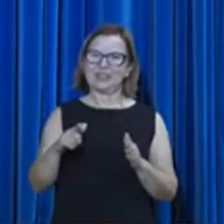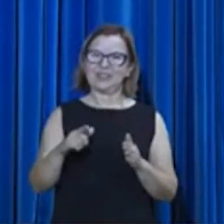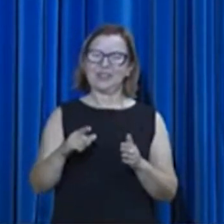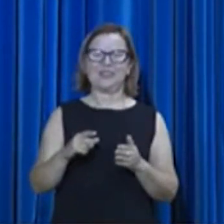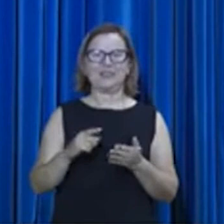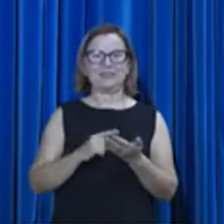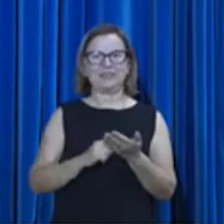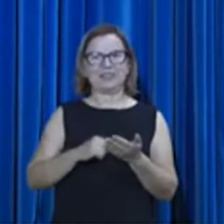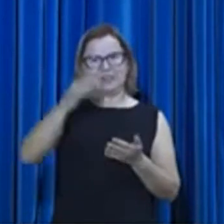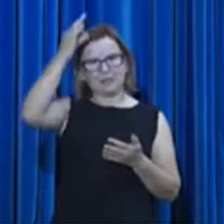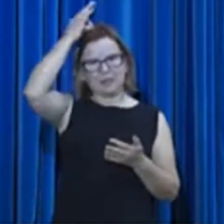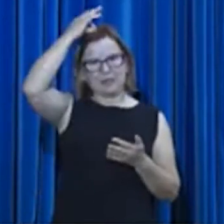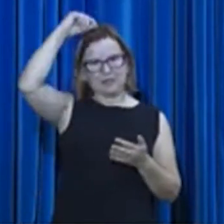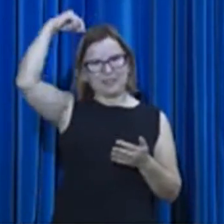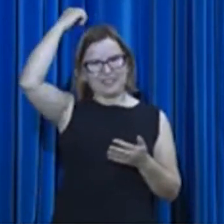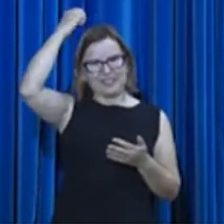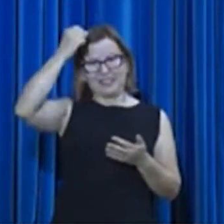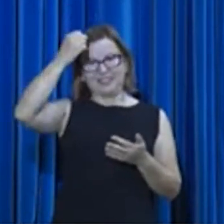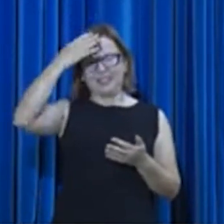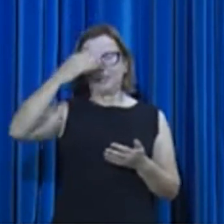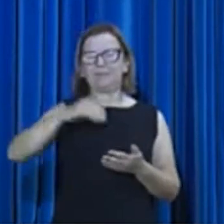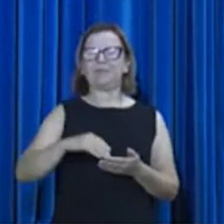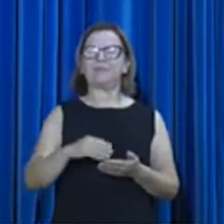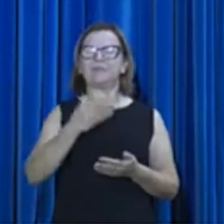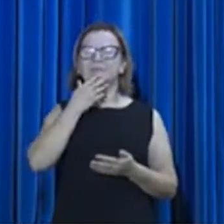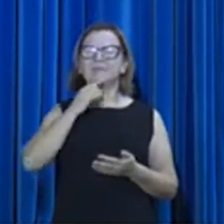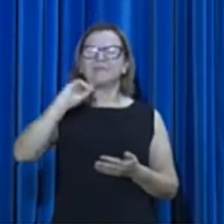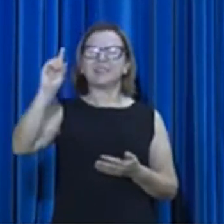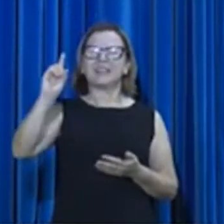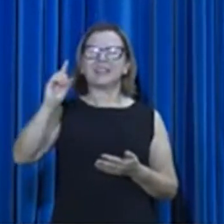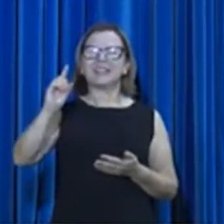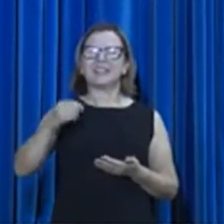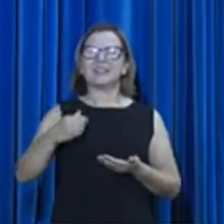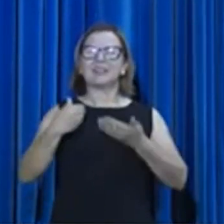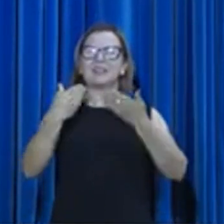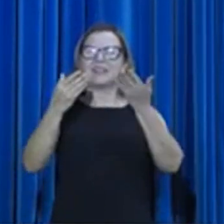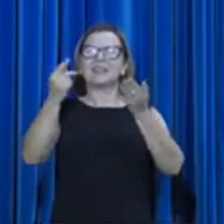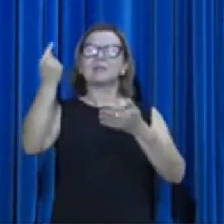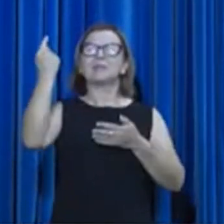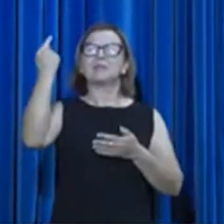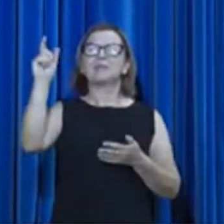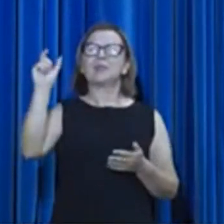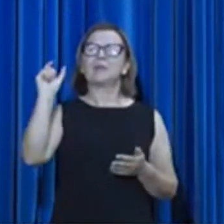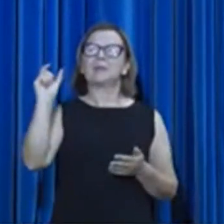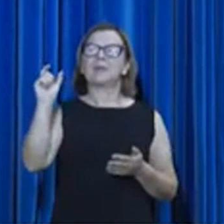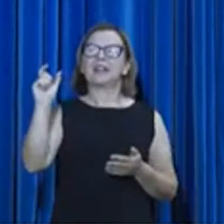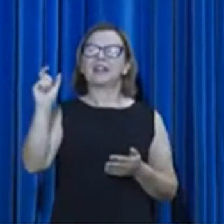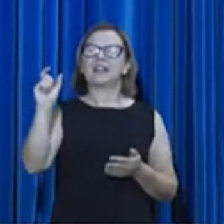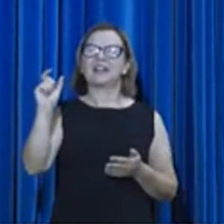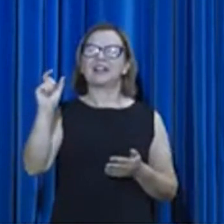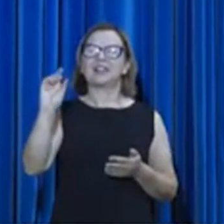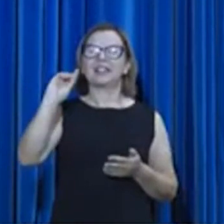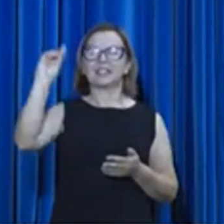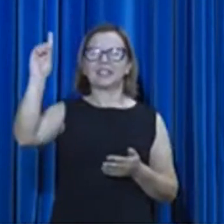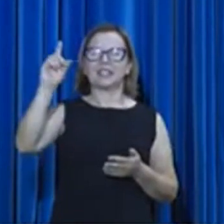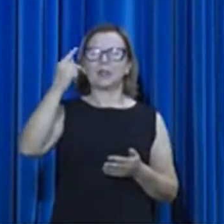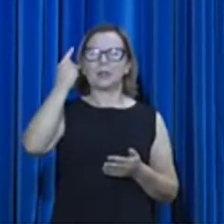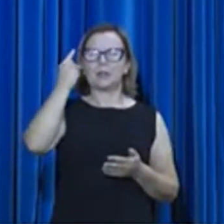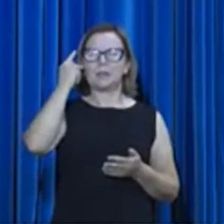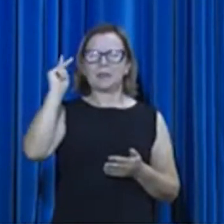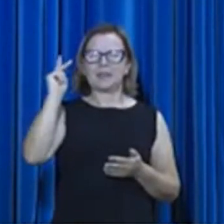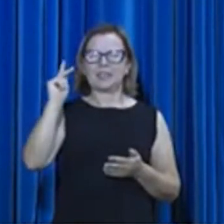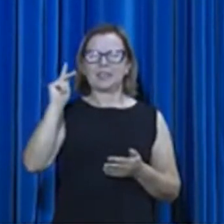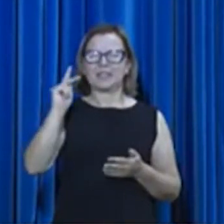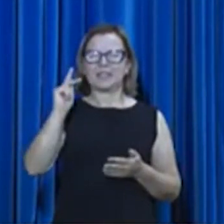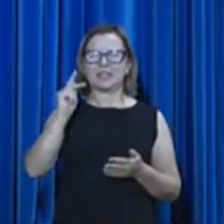manhã. Pai, nós entregamos ao Senhor a Tua palavra, para que, mediante a